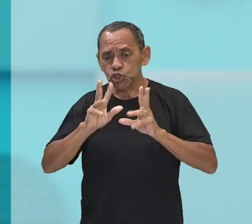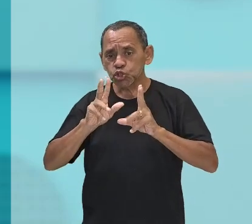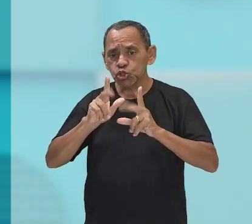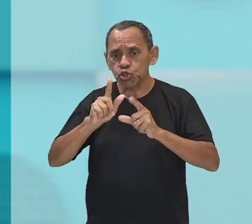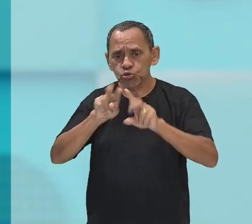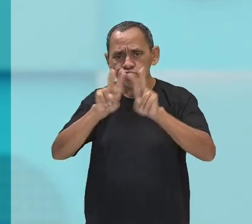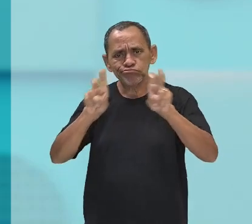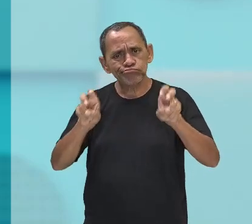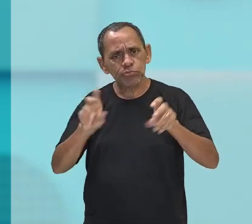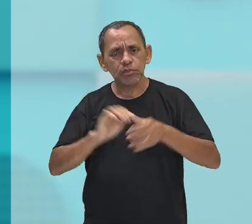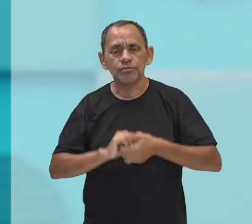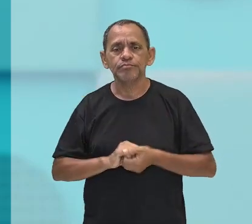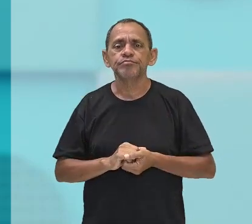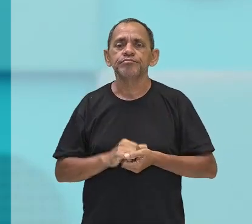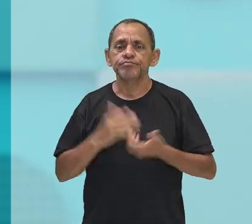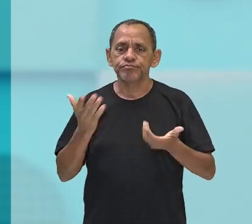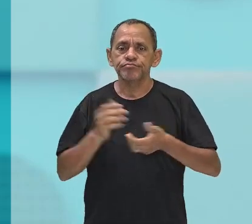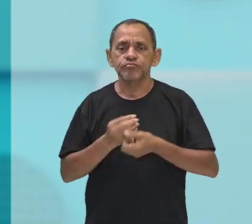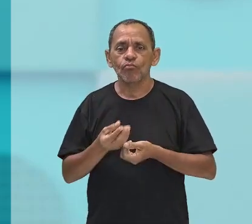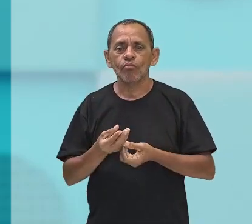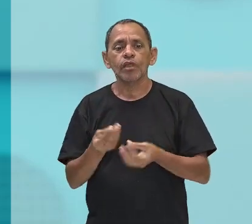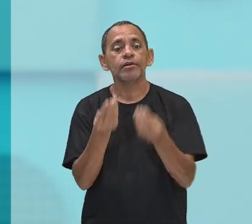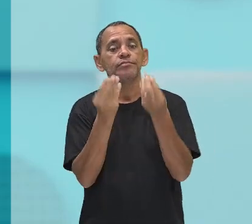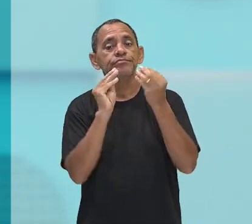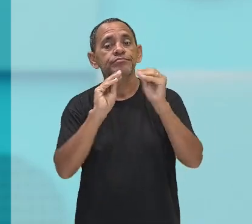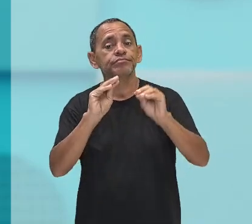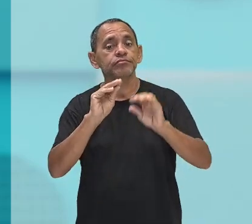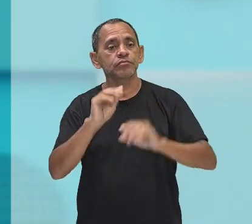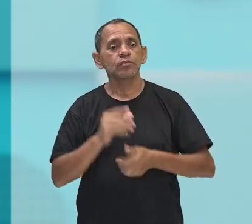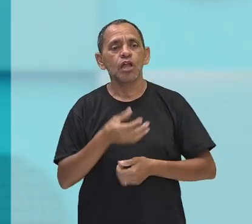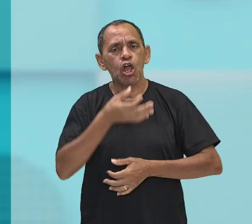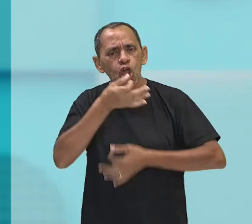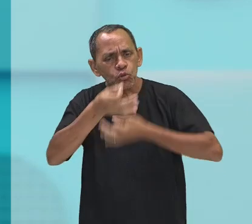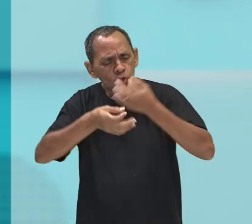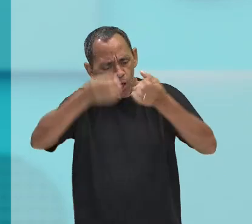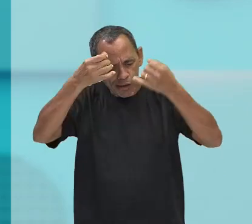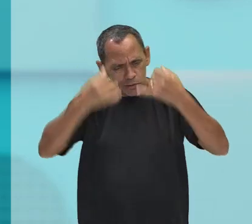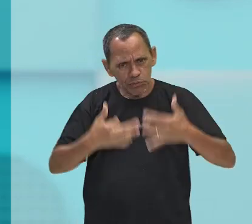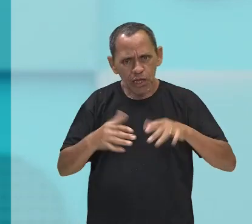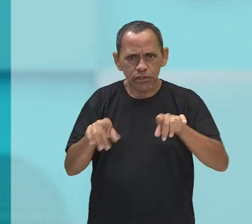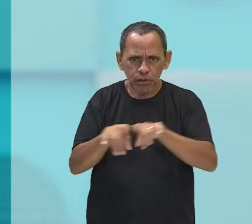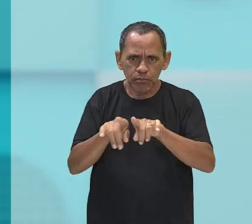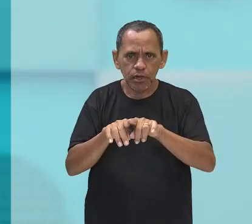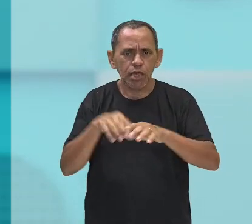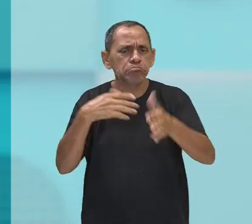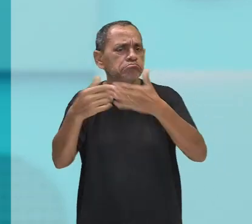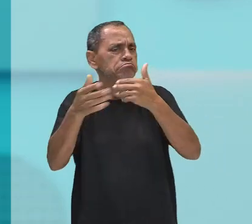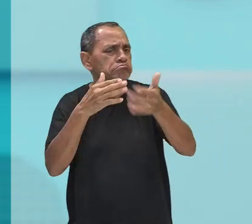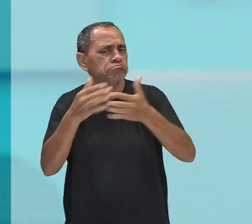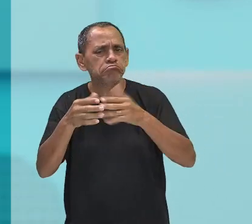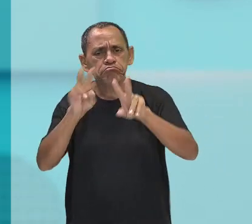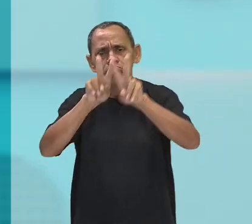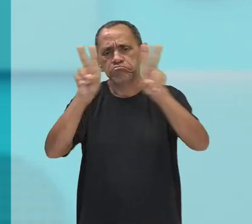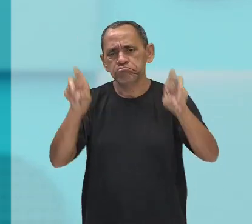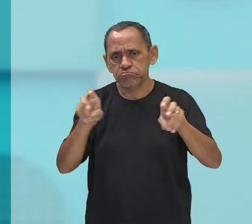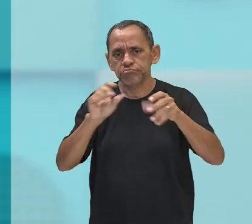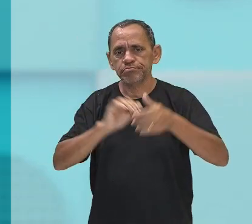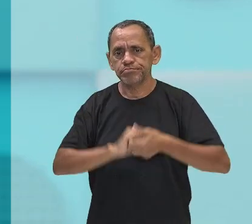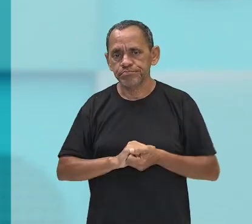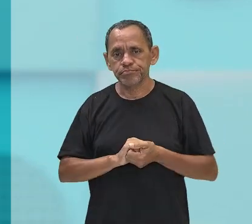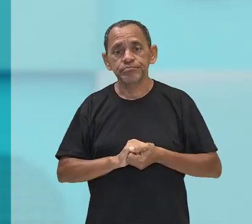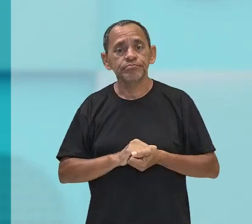nós, quando vamos colocar, né, a nossa opinião ali, independente de qualquer assunto que seja, nós sempre